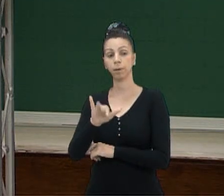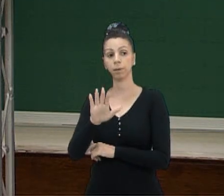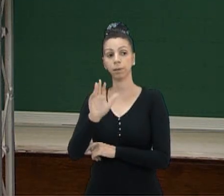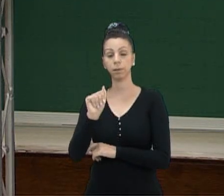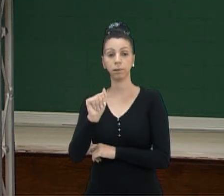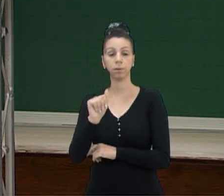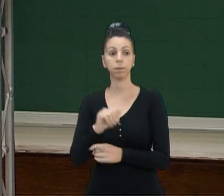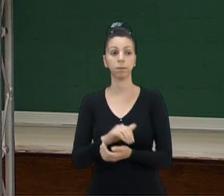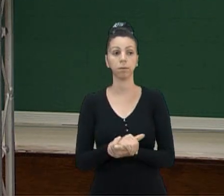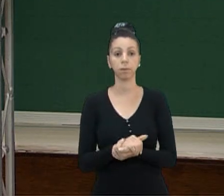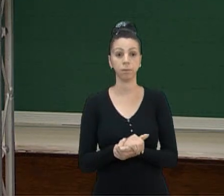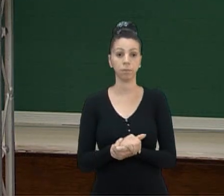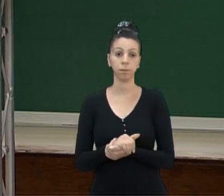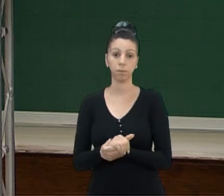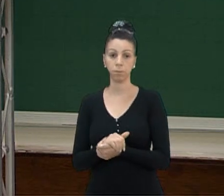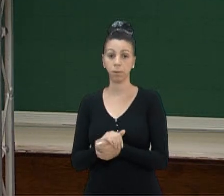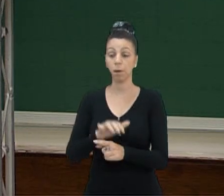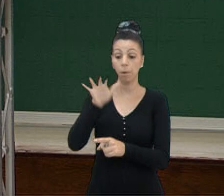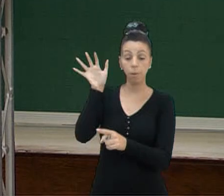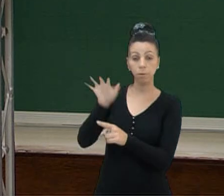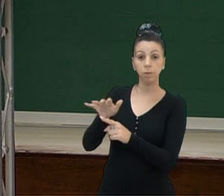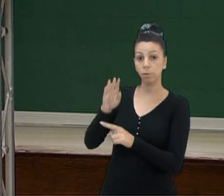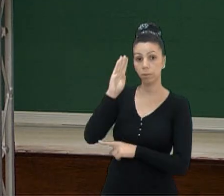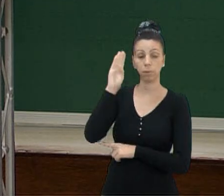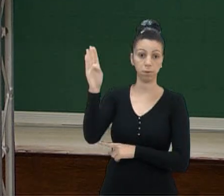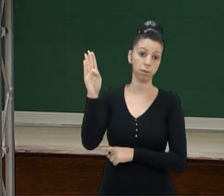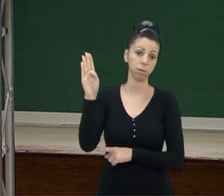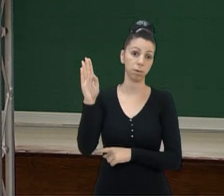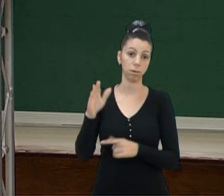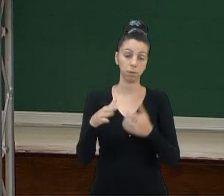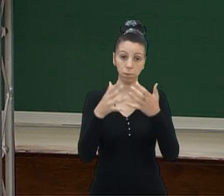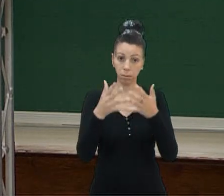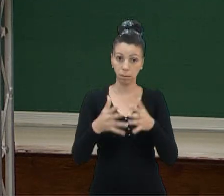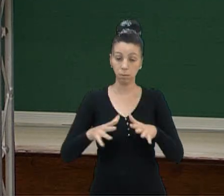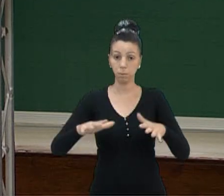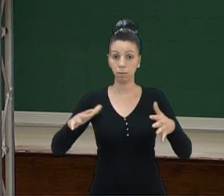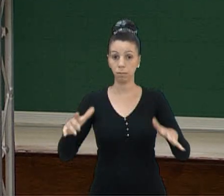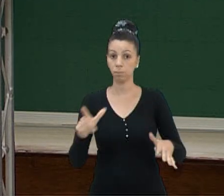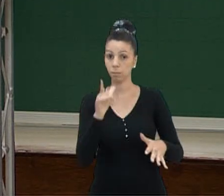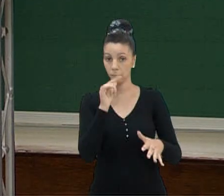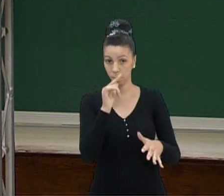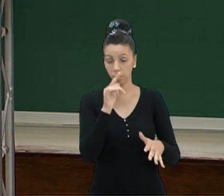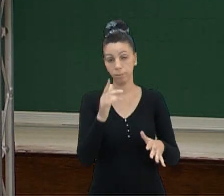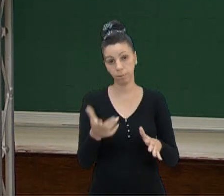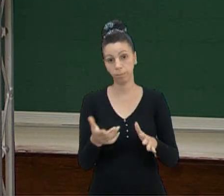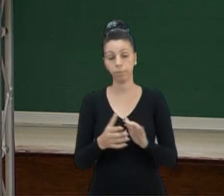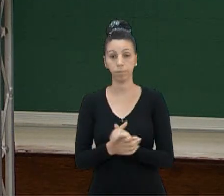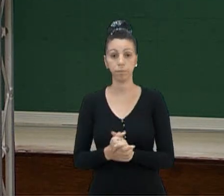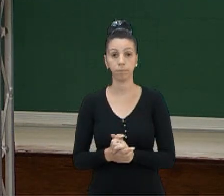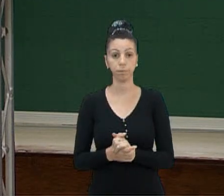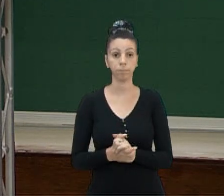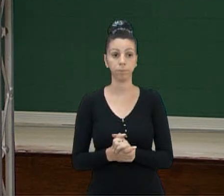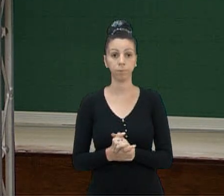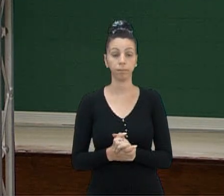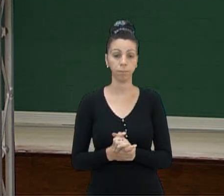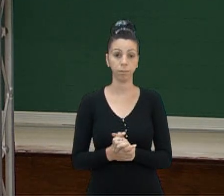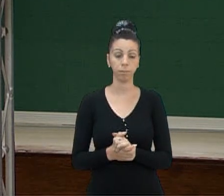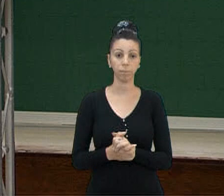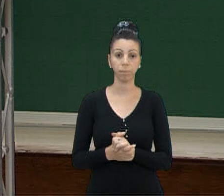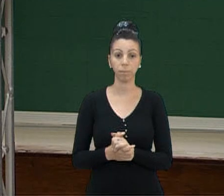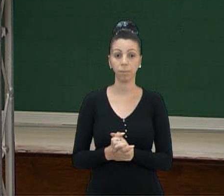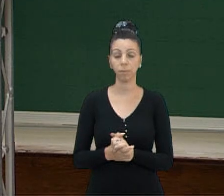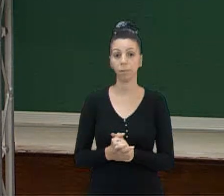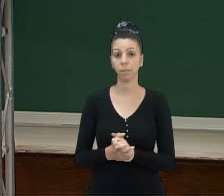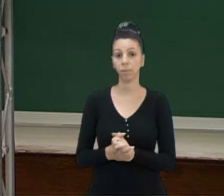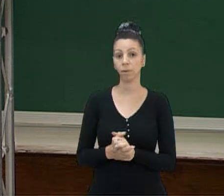anterior, mas é uma vegetação influenciada pelas características do mar ali, que mandam uma umidade